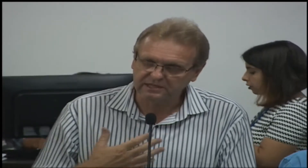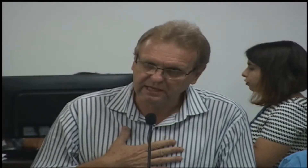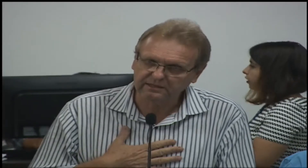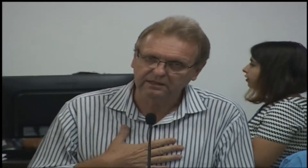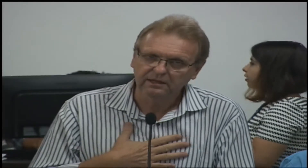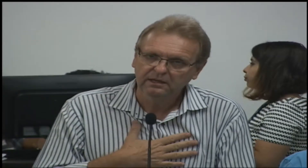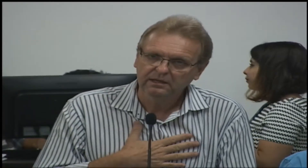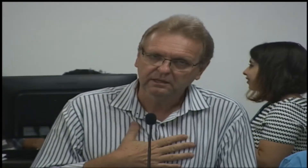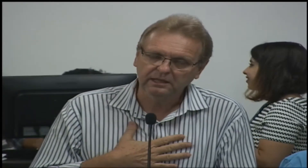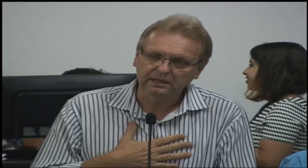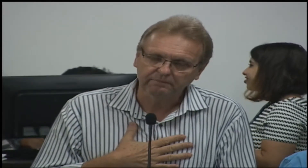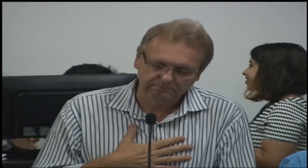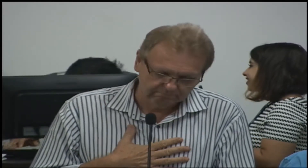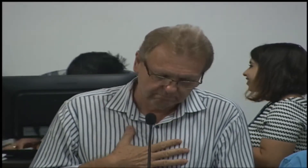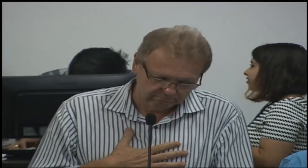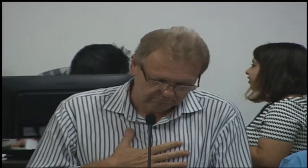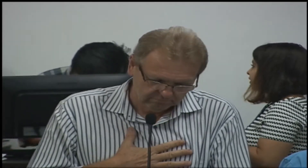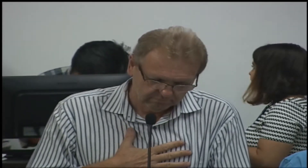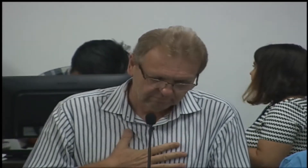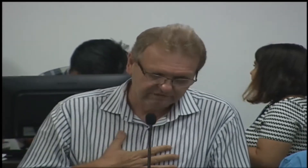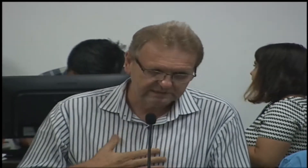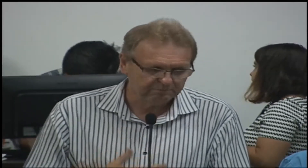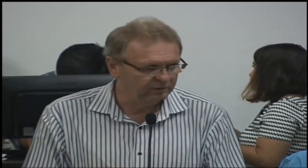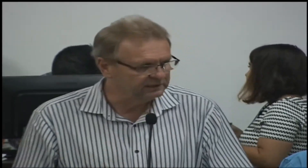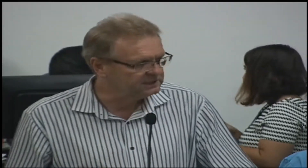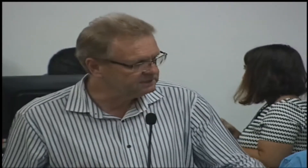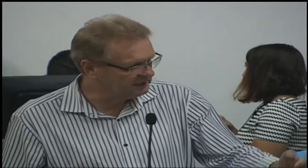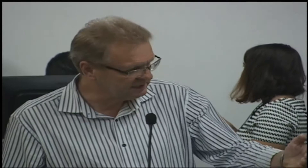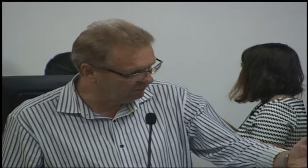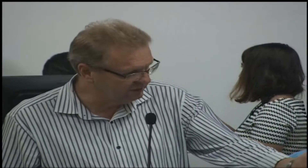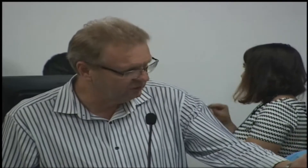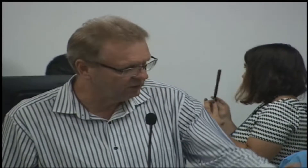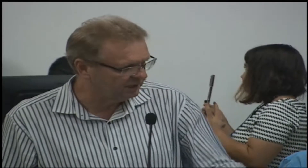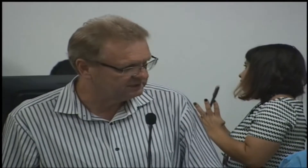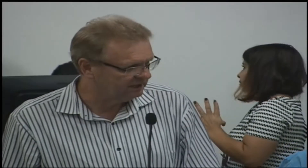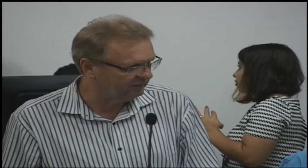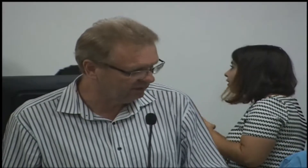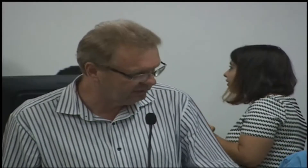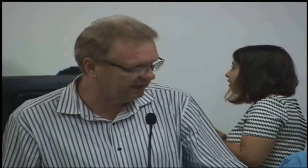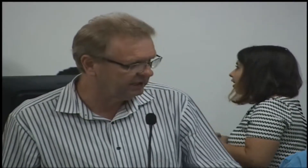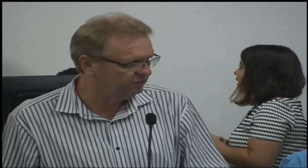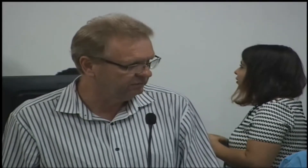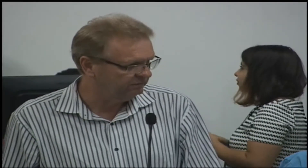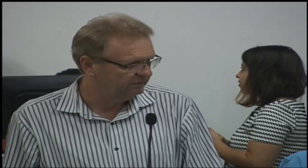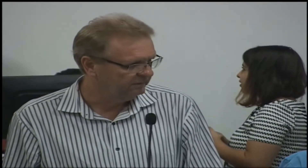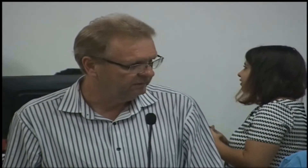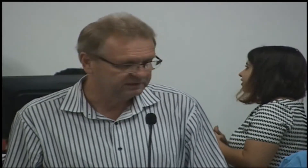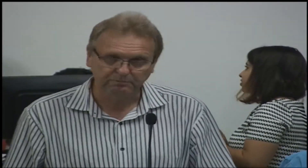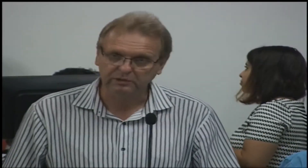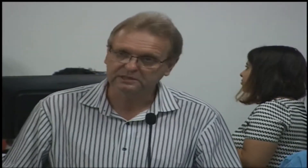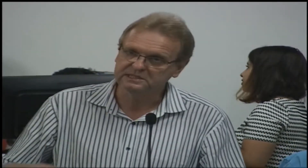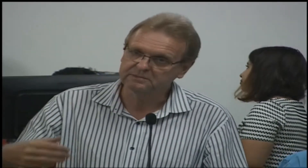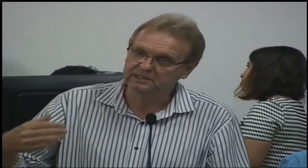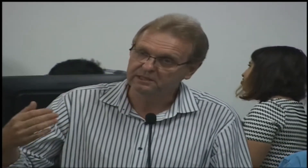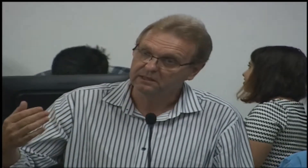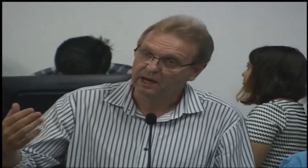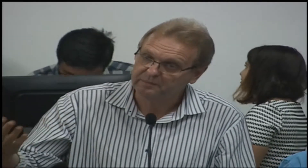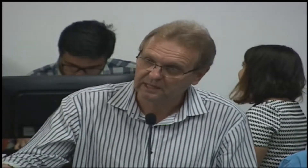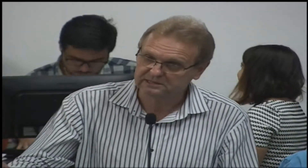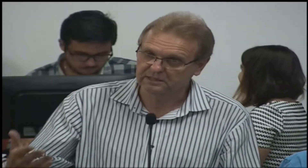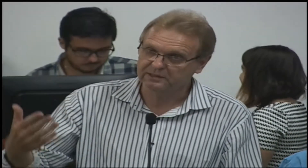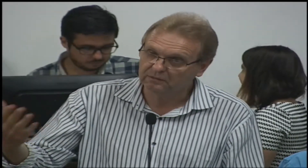lista de cadastro, que essas pessoas estão sendo cadastradas. A Secretaria de Habitação, de